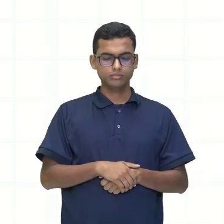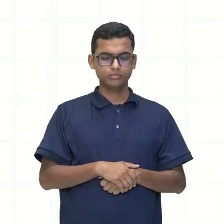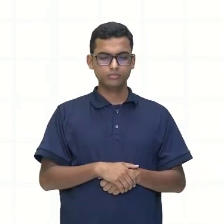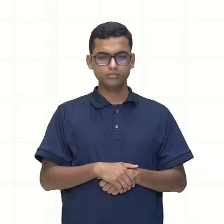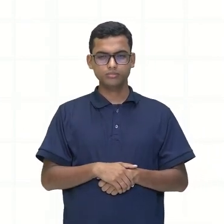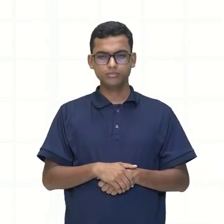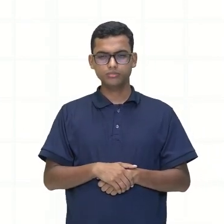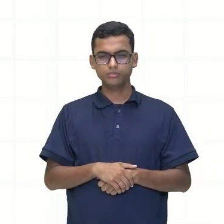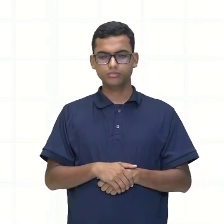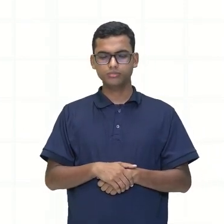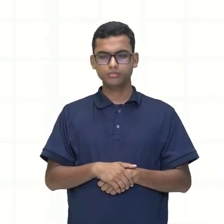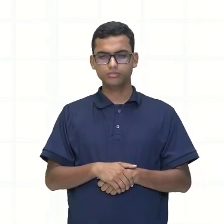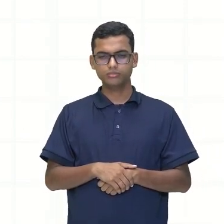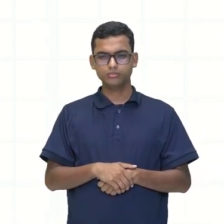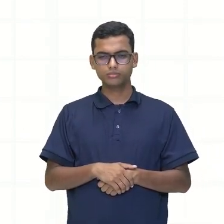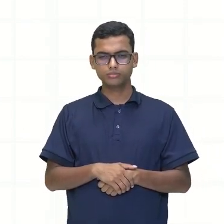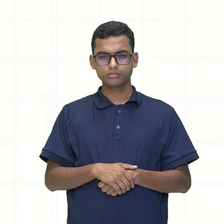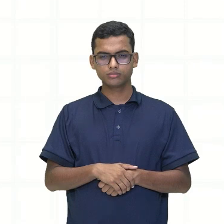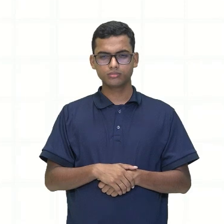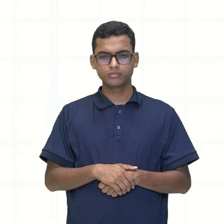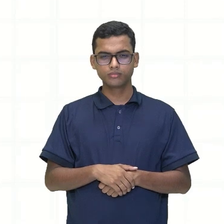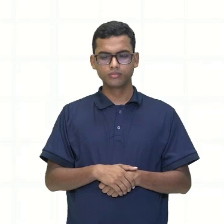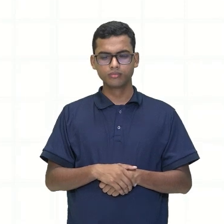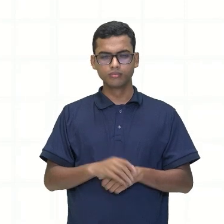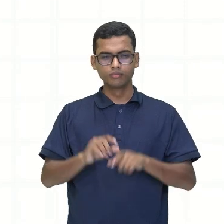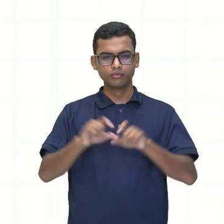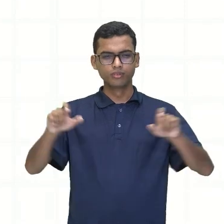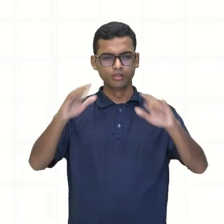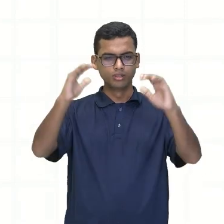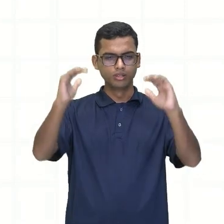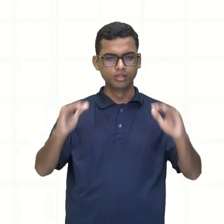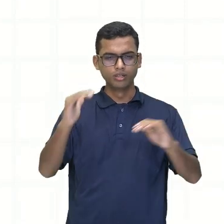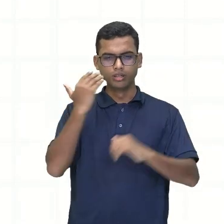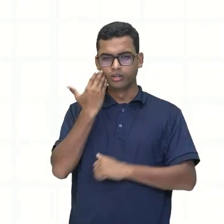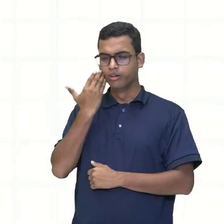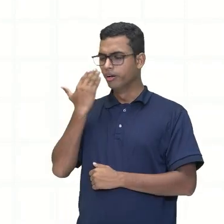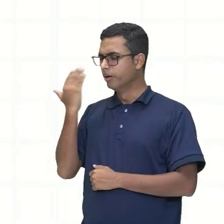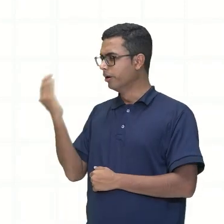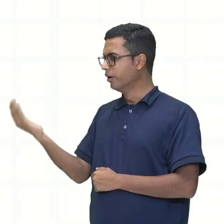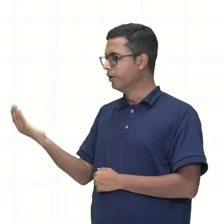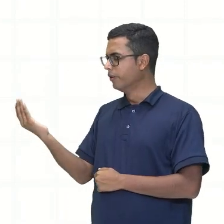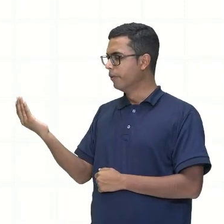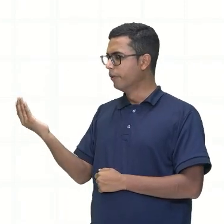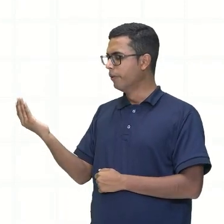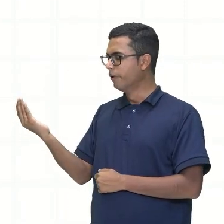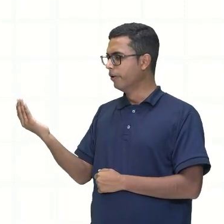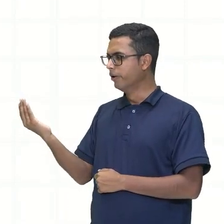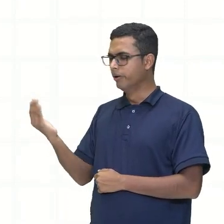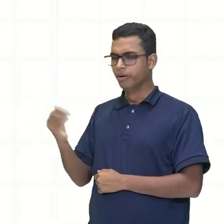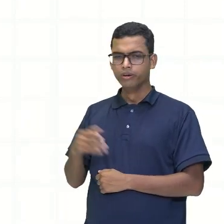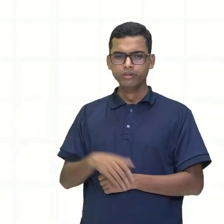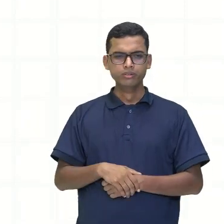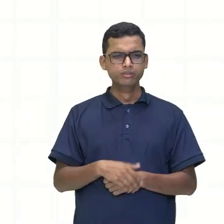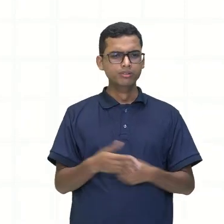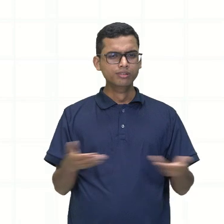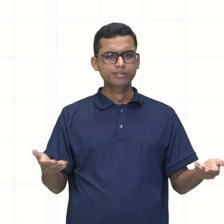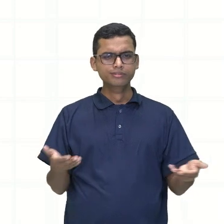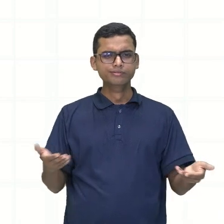resposta, ok? When did you start learning English? When did you start learning